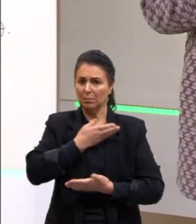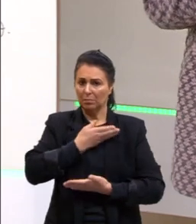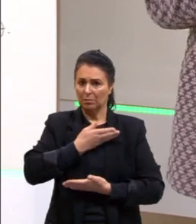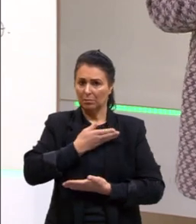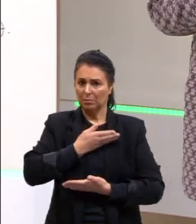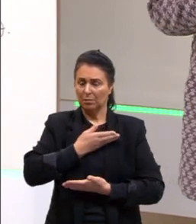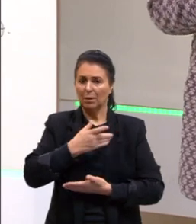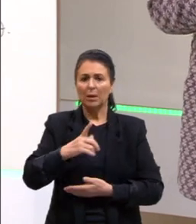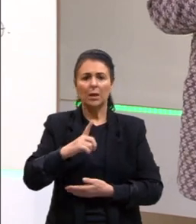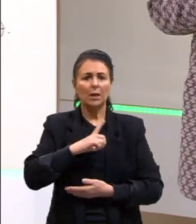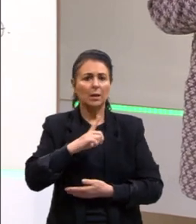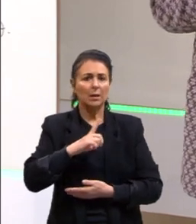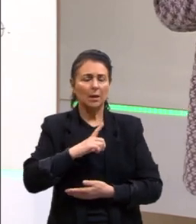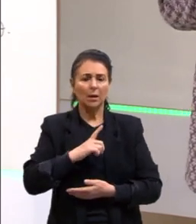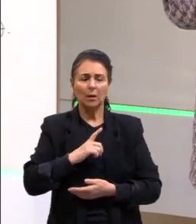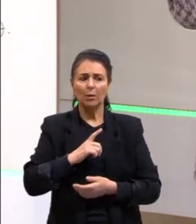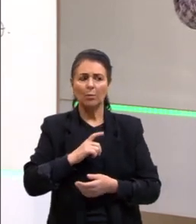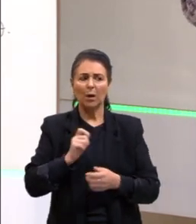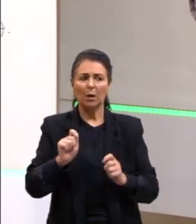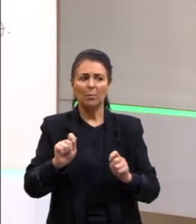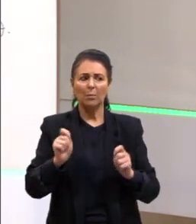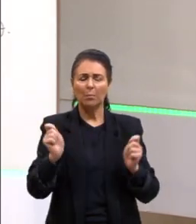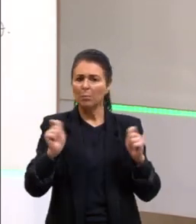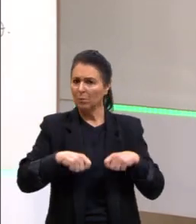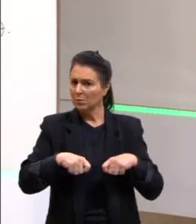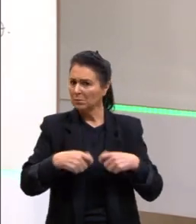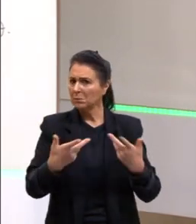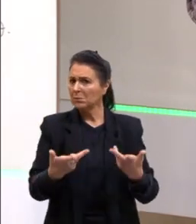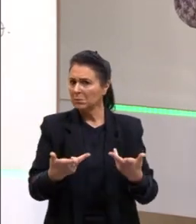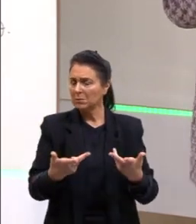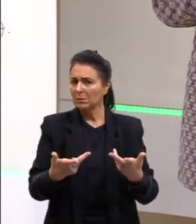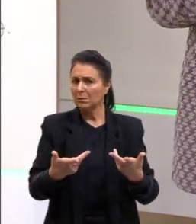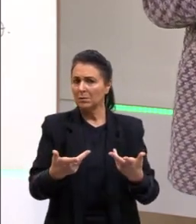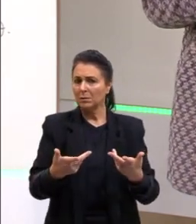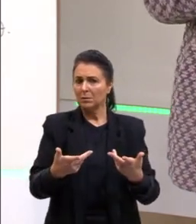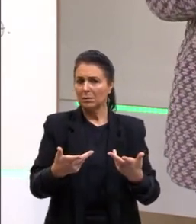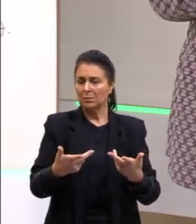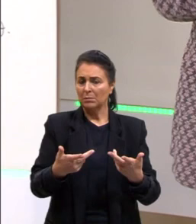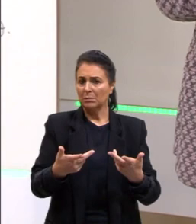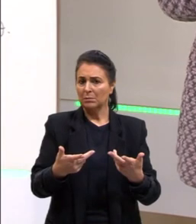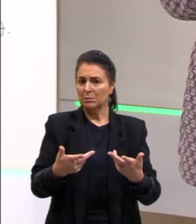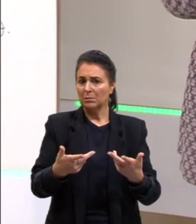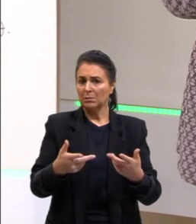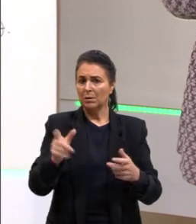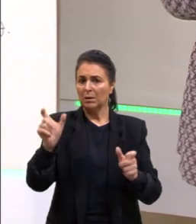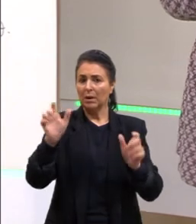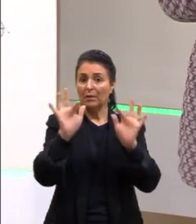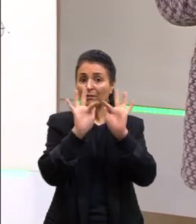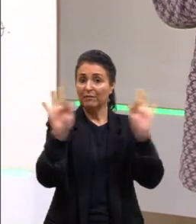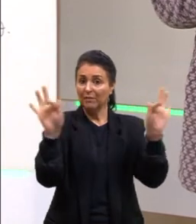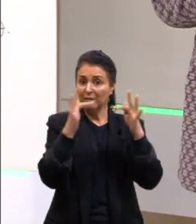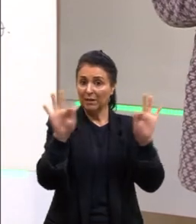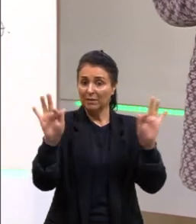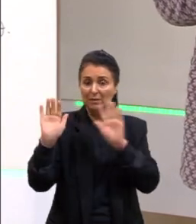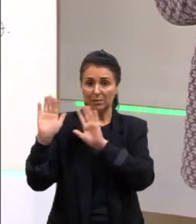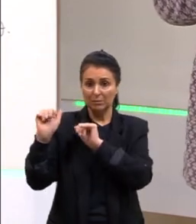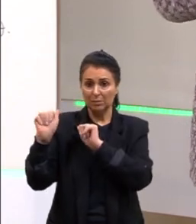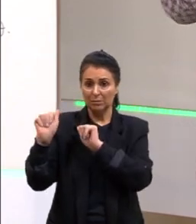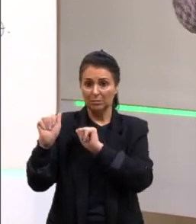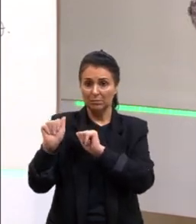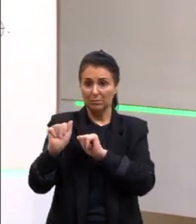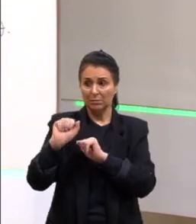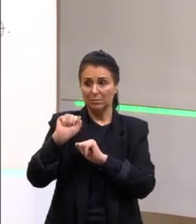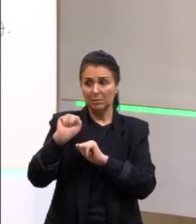temos uma possibilidade ele não creio não creio que cento que sendo amigas são não são